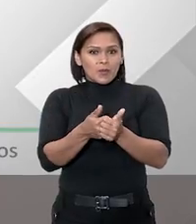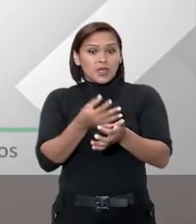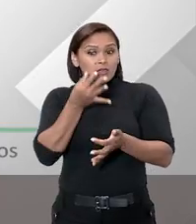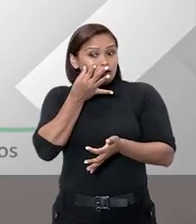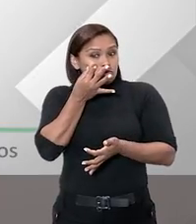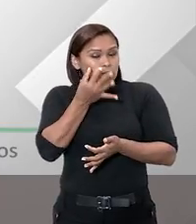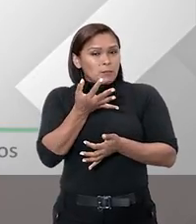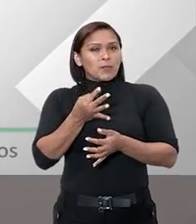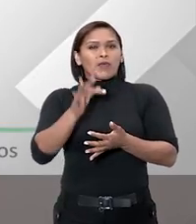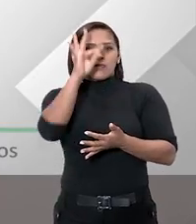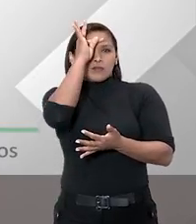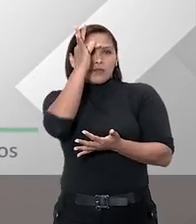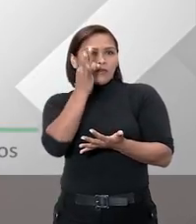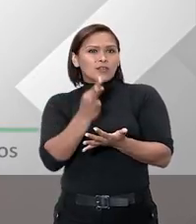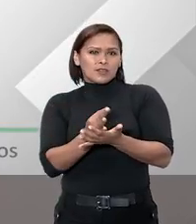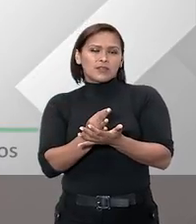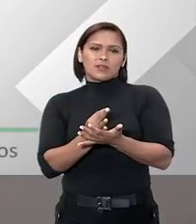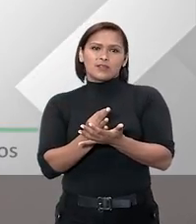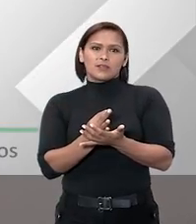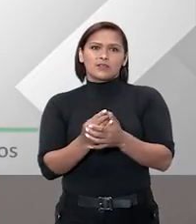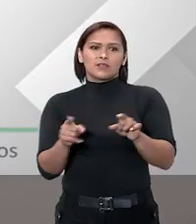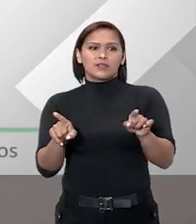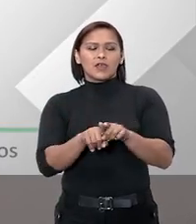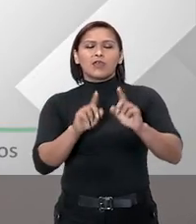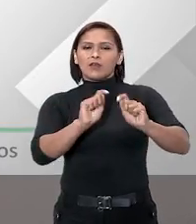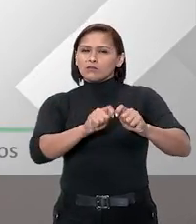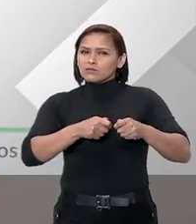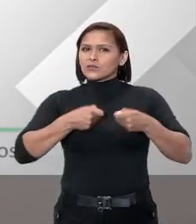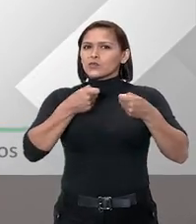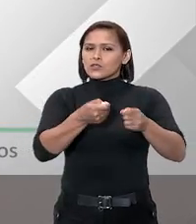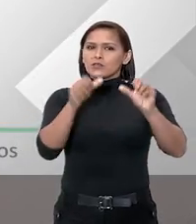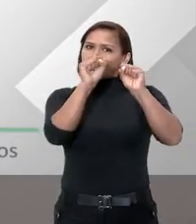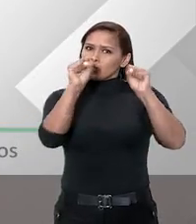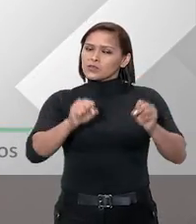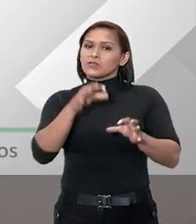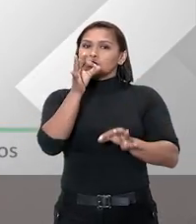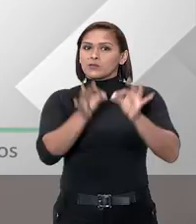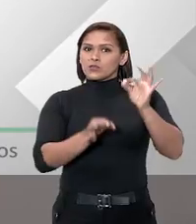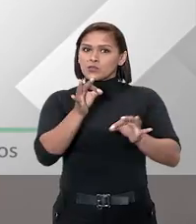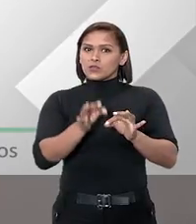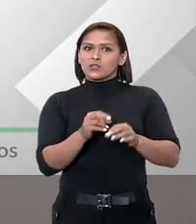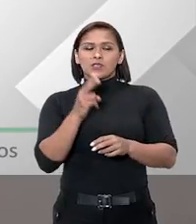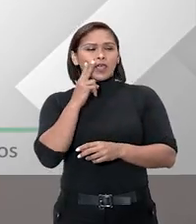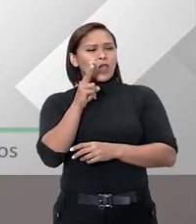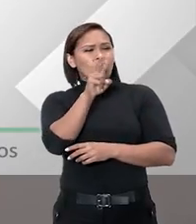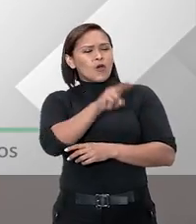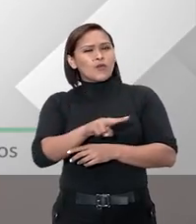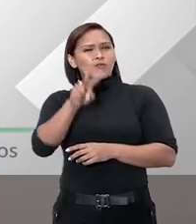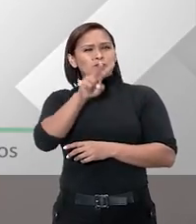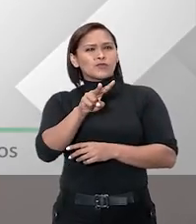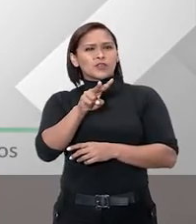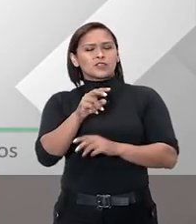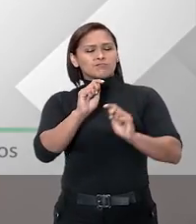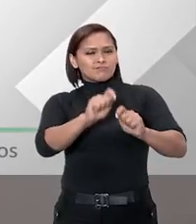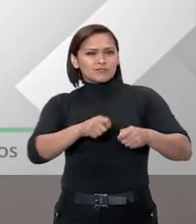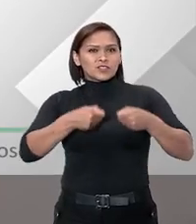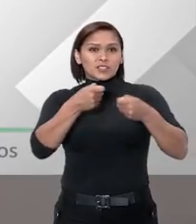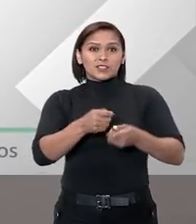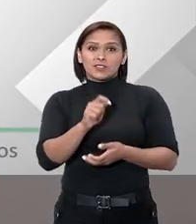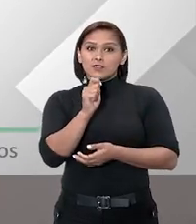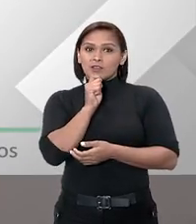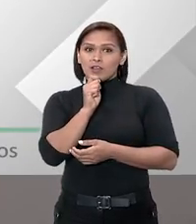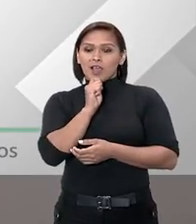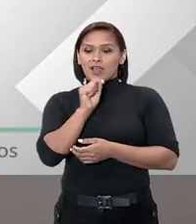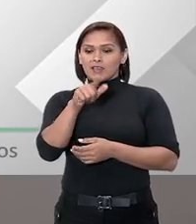perto por conta da minha tese, e que há um esforço do sistema de justiça, eu não vejo esse mesmo esforço